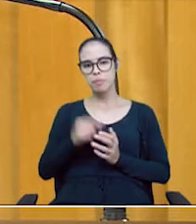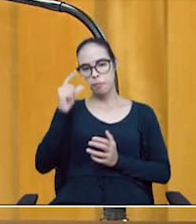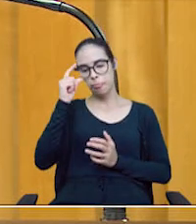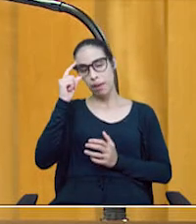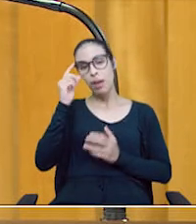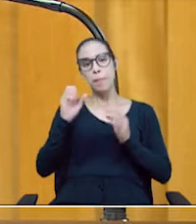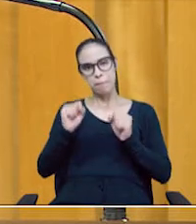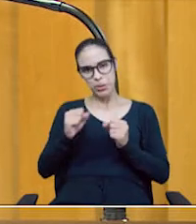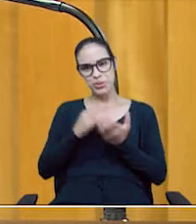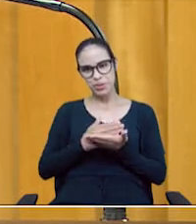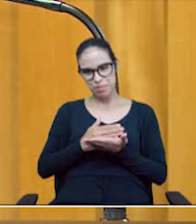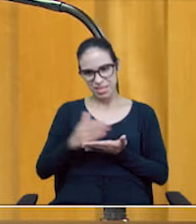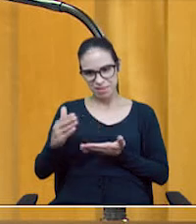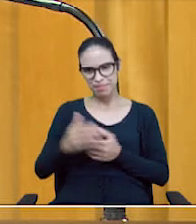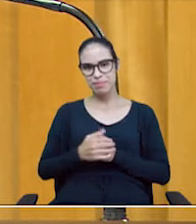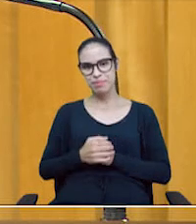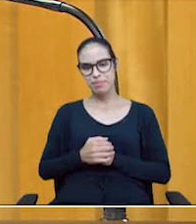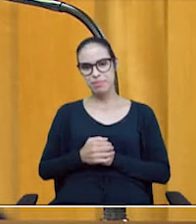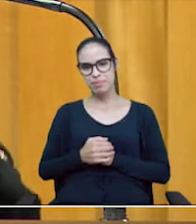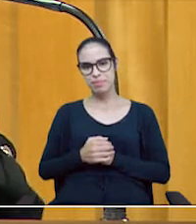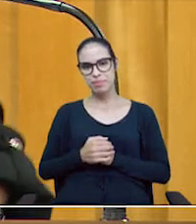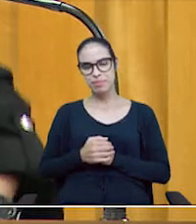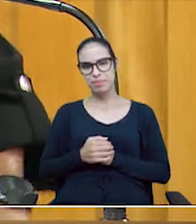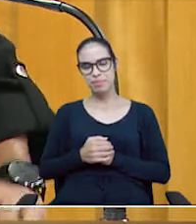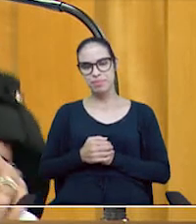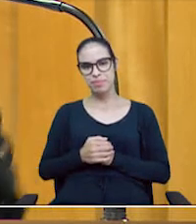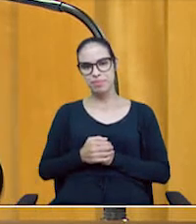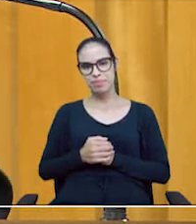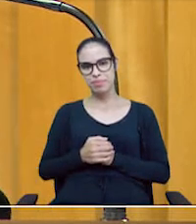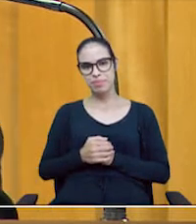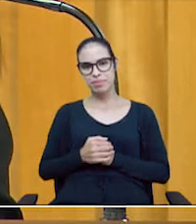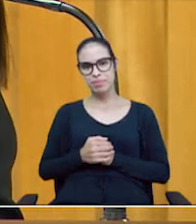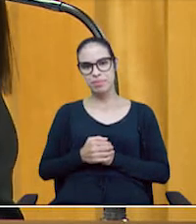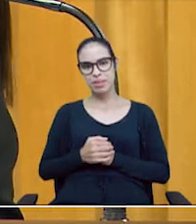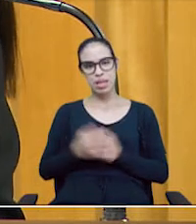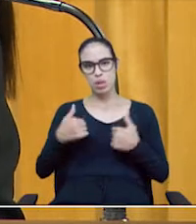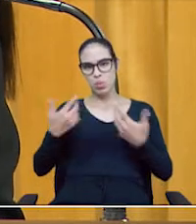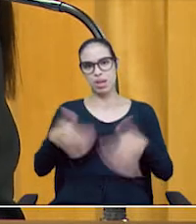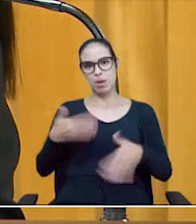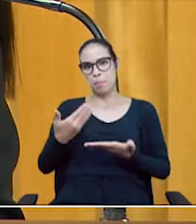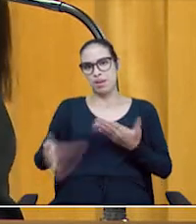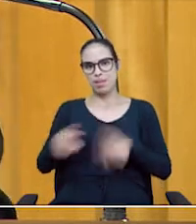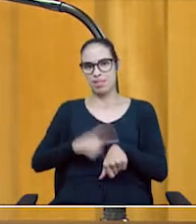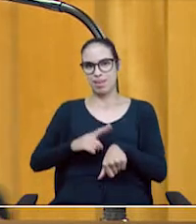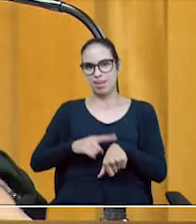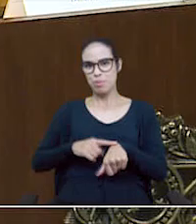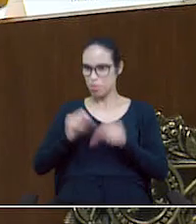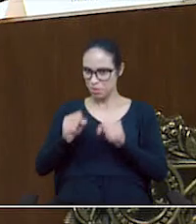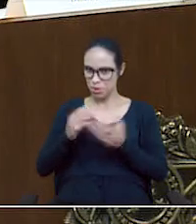está com você e passo então para que a gente não perca mais a oportunidade de ouvi-lo. Muito obrigada por sua